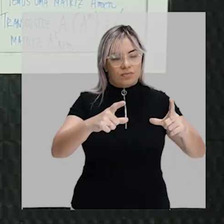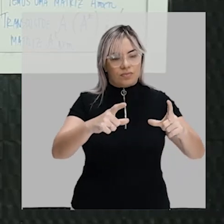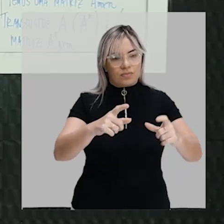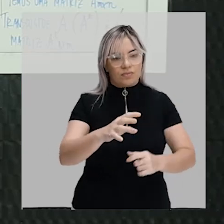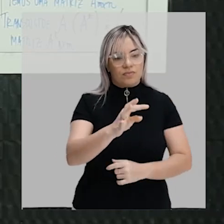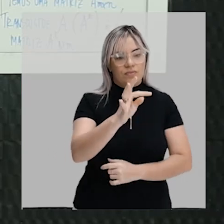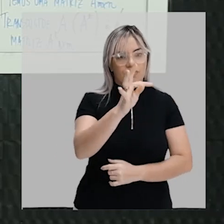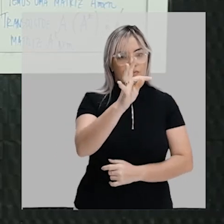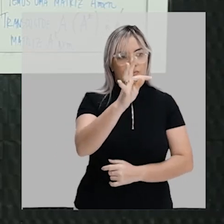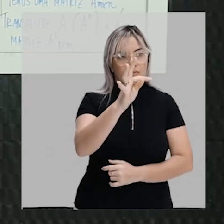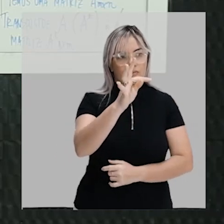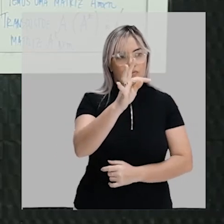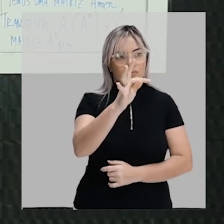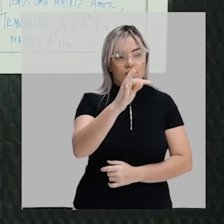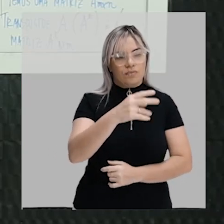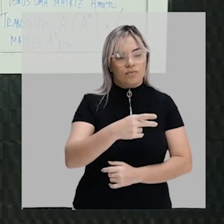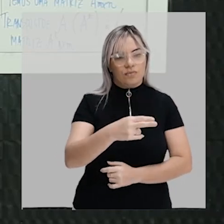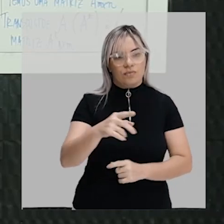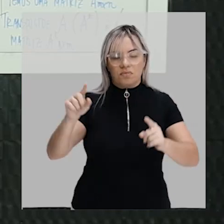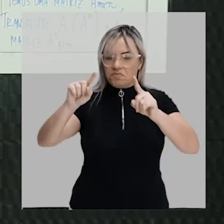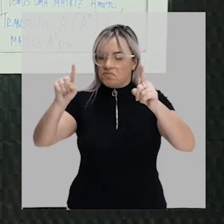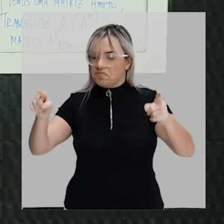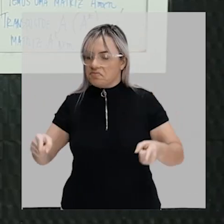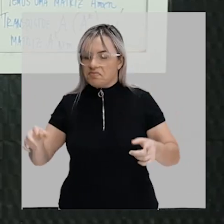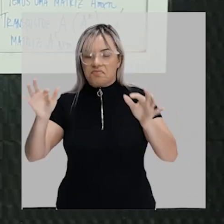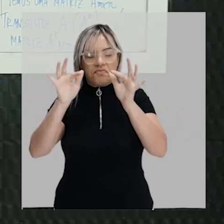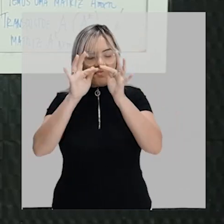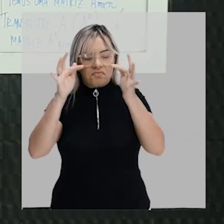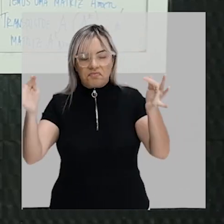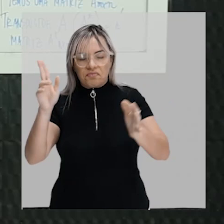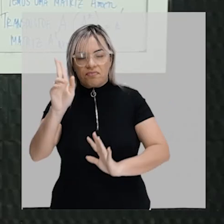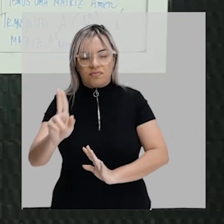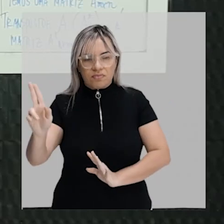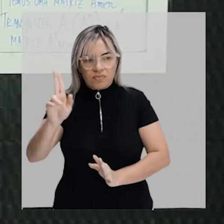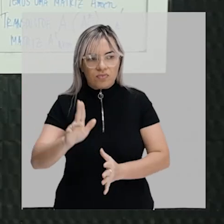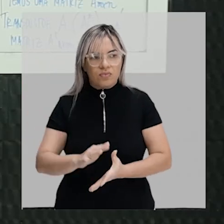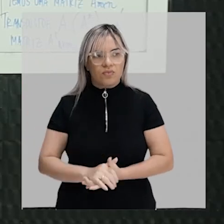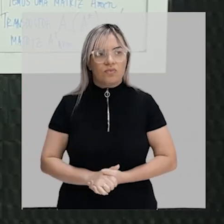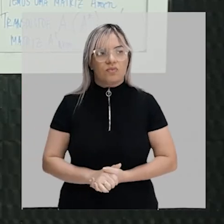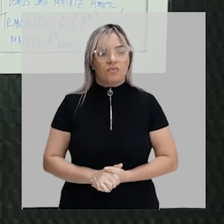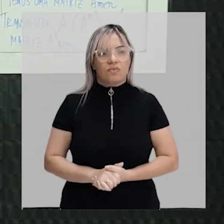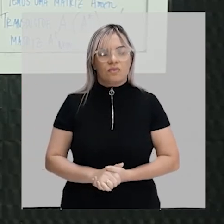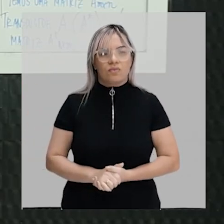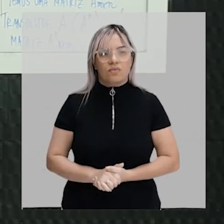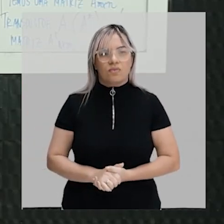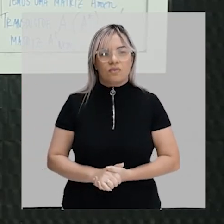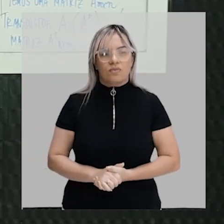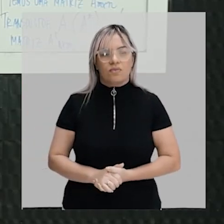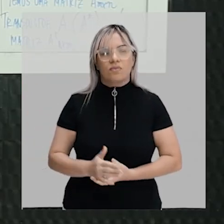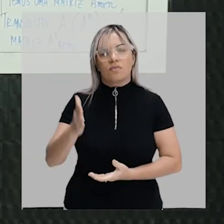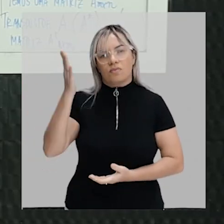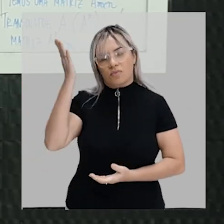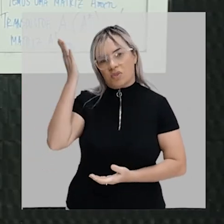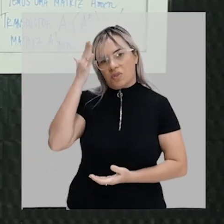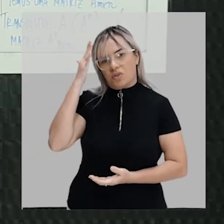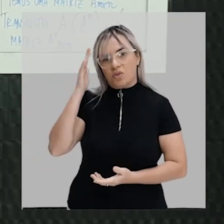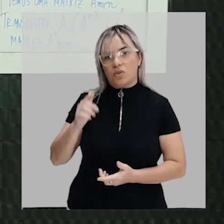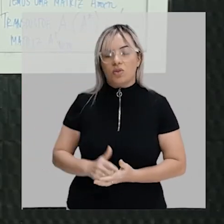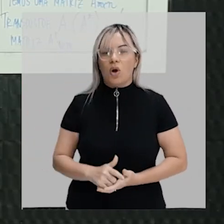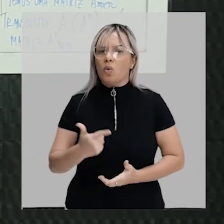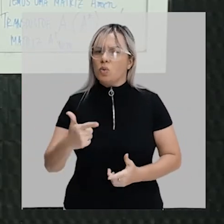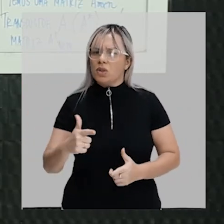então o que que você vai fazer hora é bem simples você pega uma maneira de você fazer sem problema